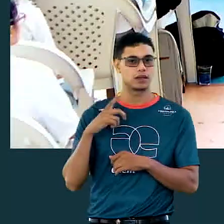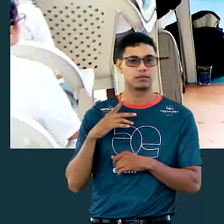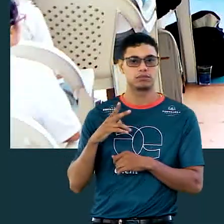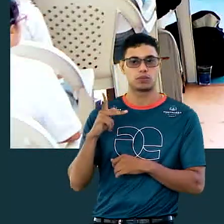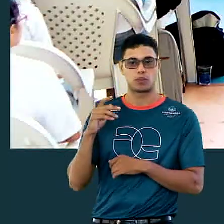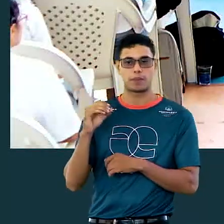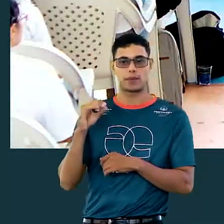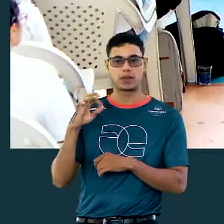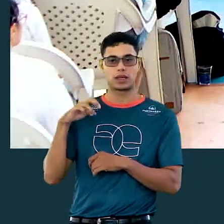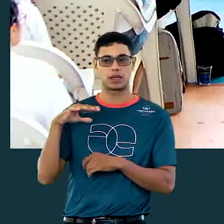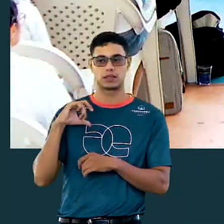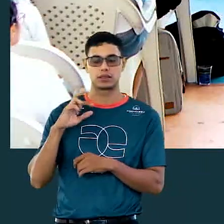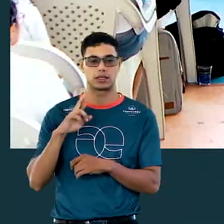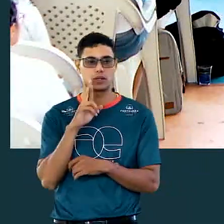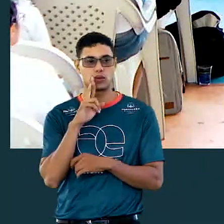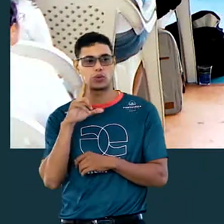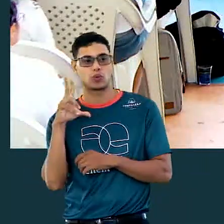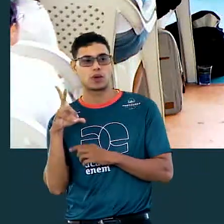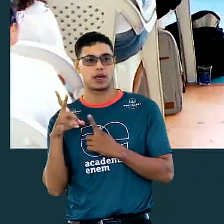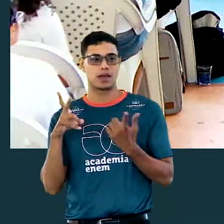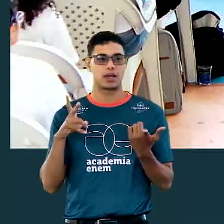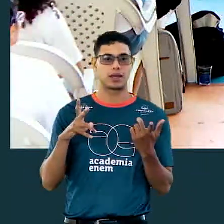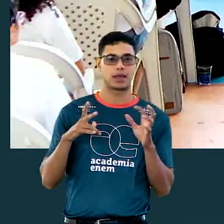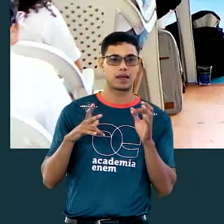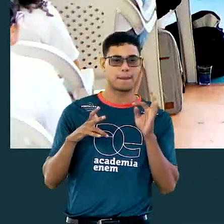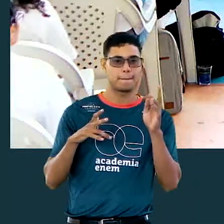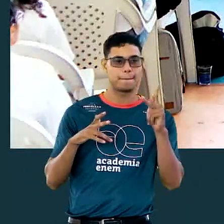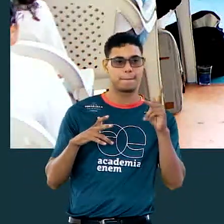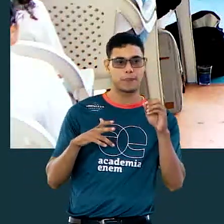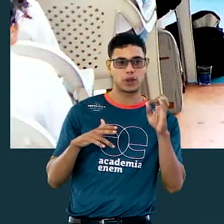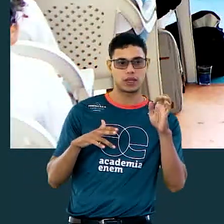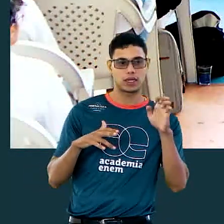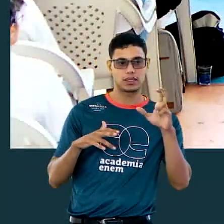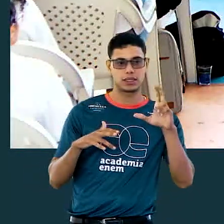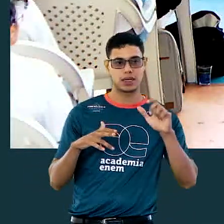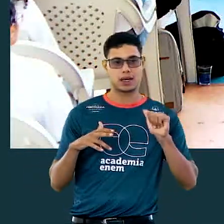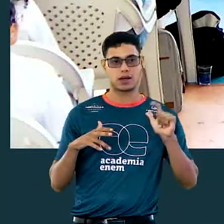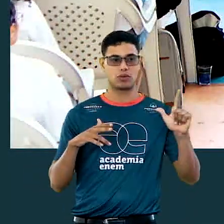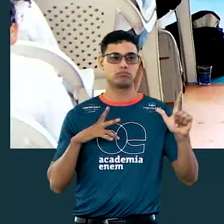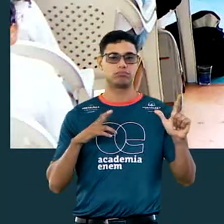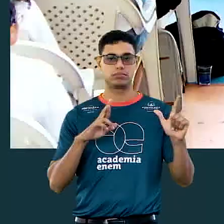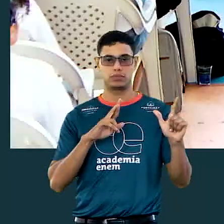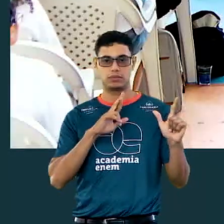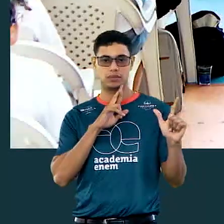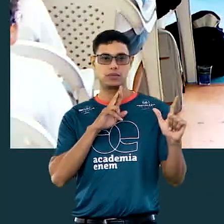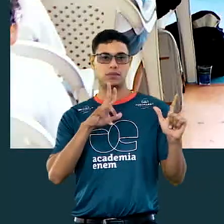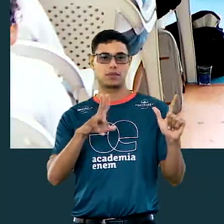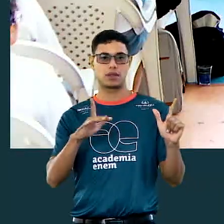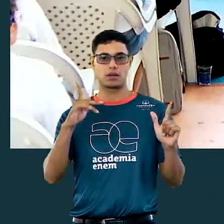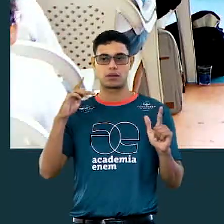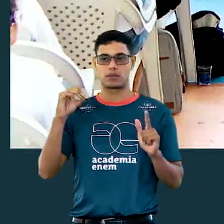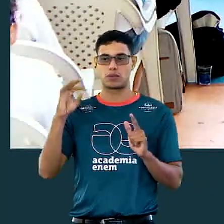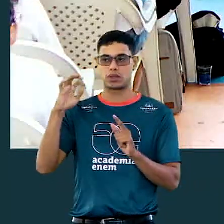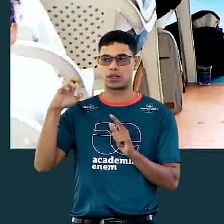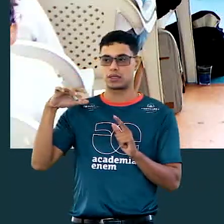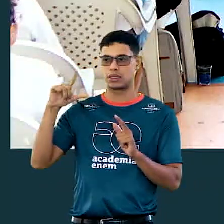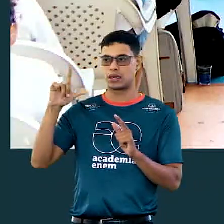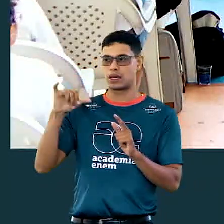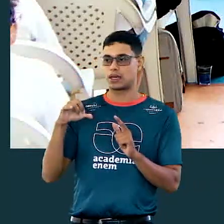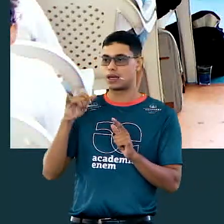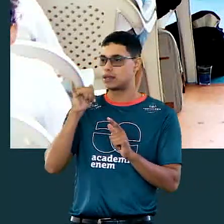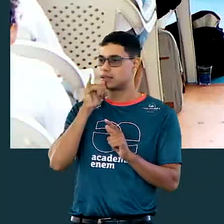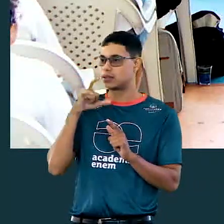Potência não é a mesma coisa que potencial. Vocês entenderam? Potência é uma taxa